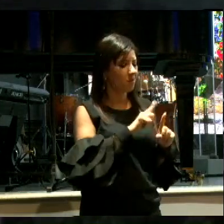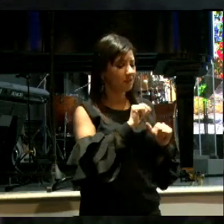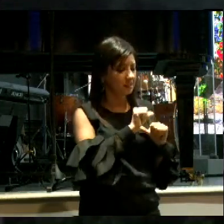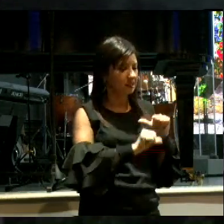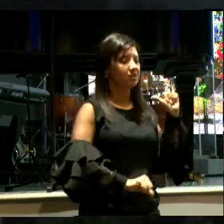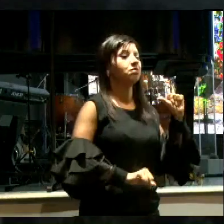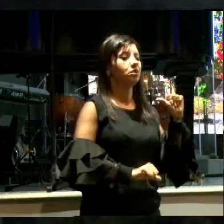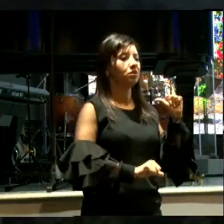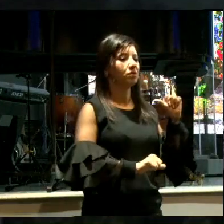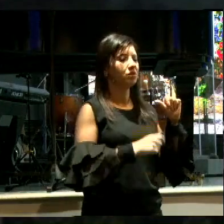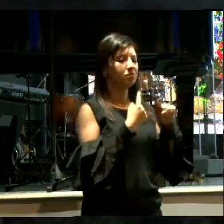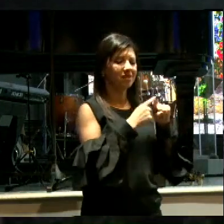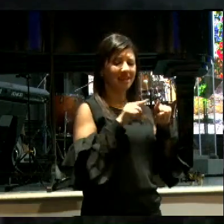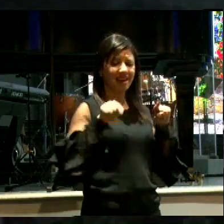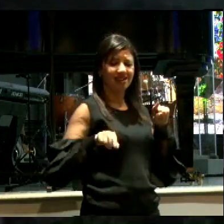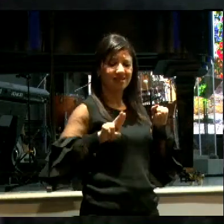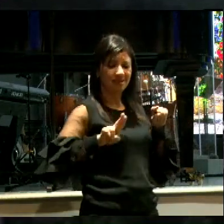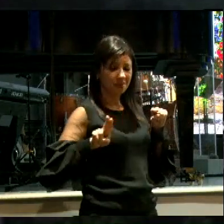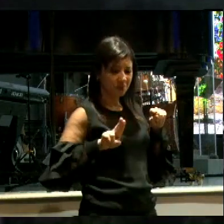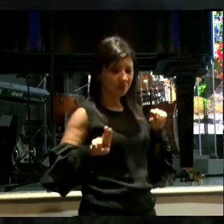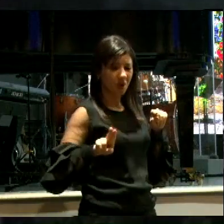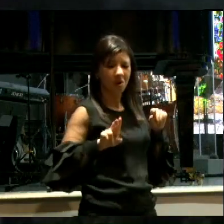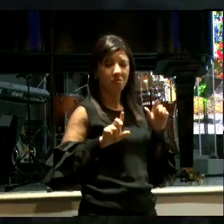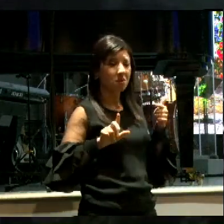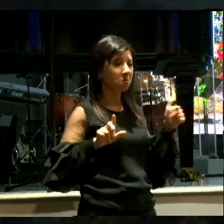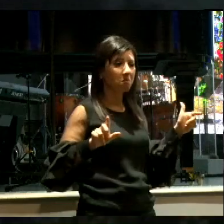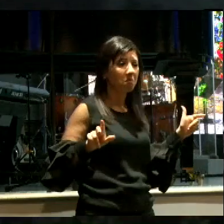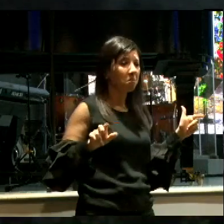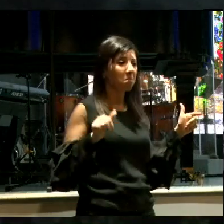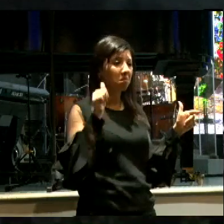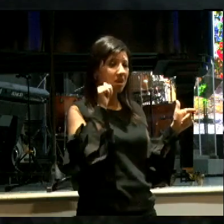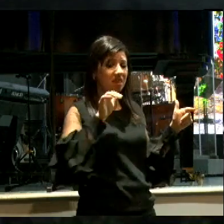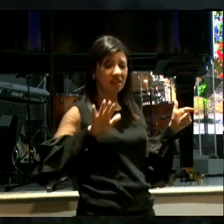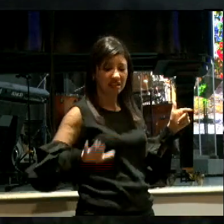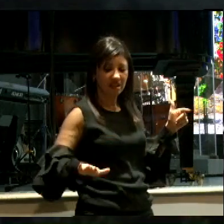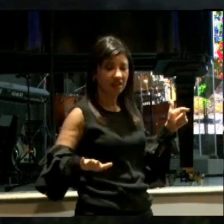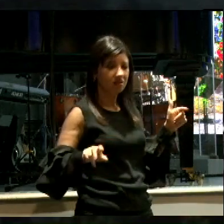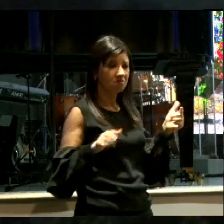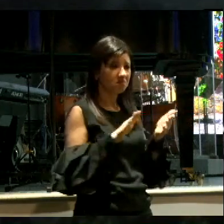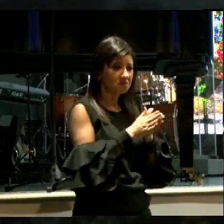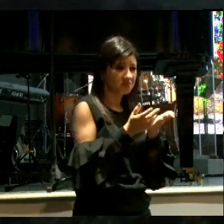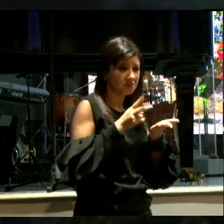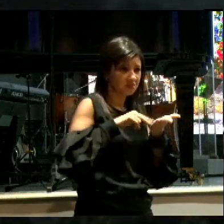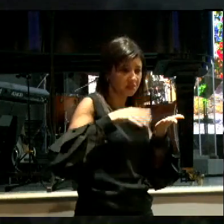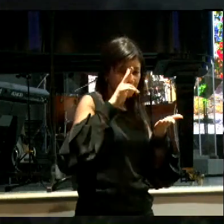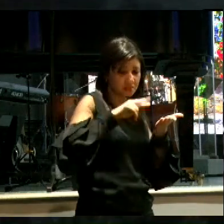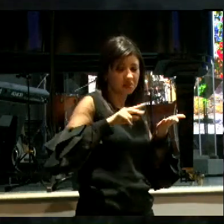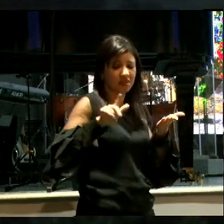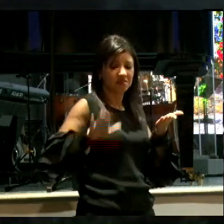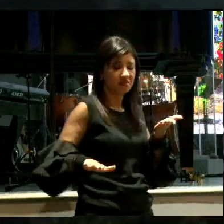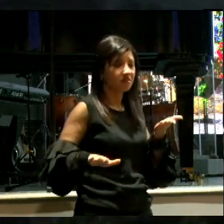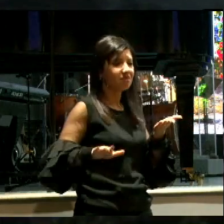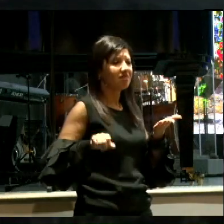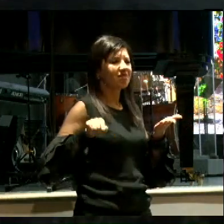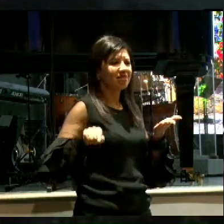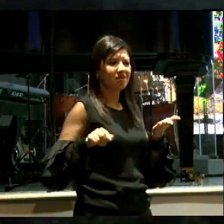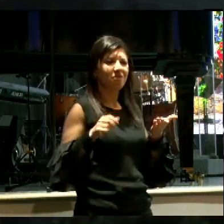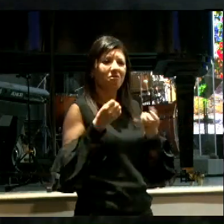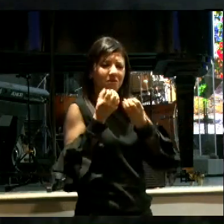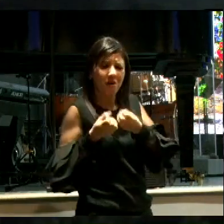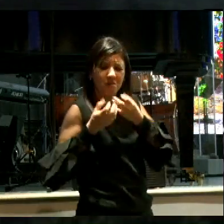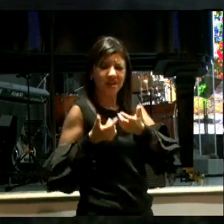menina que não tem informações sobre ela, ela venceu. E